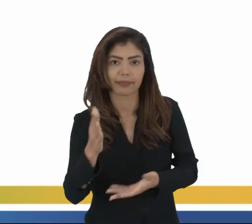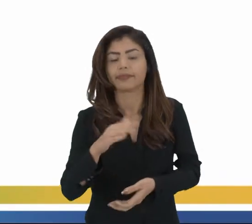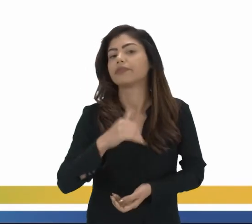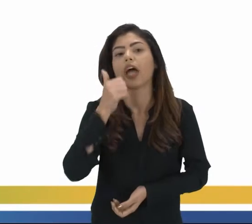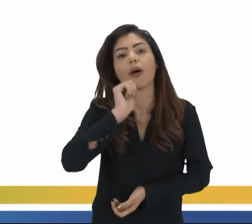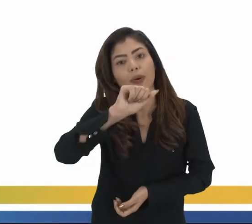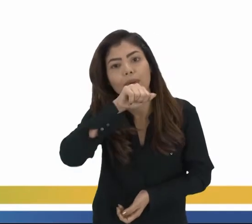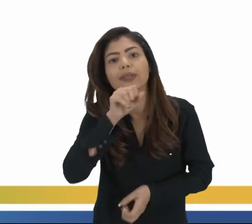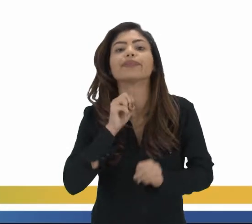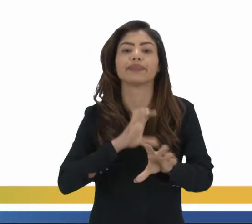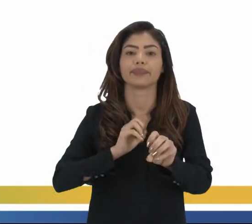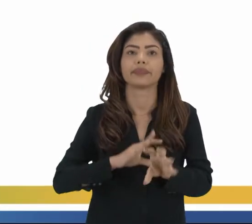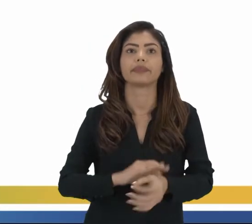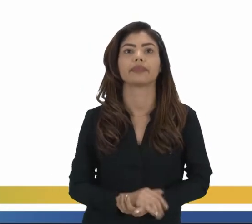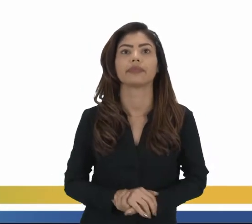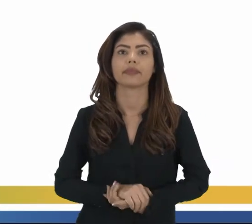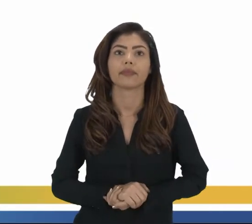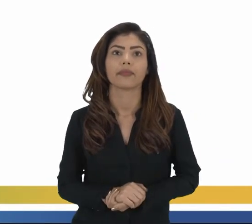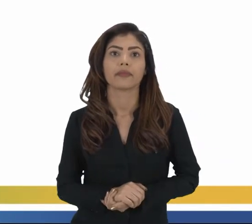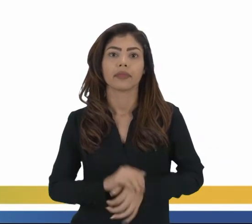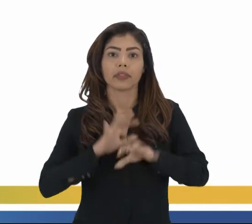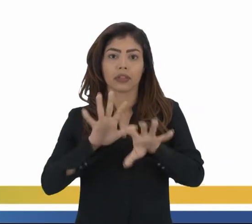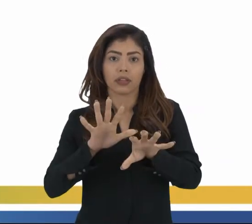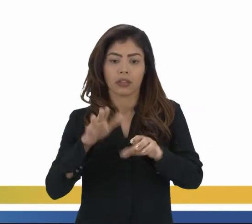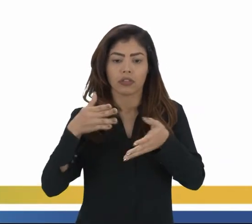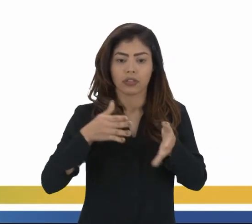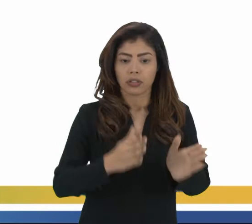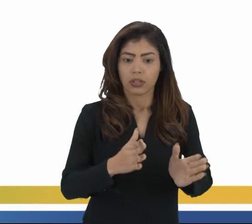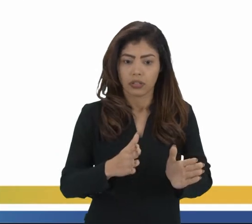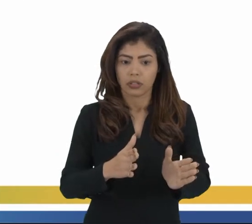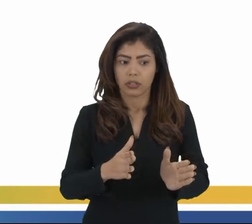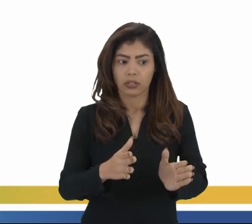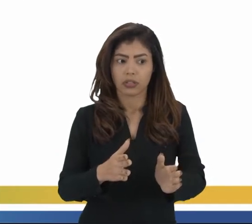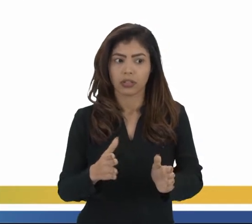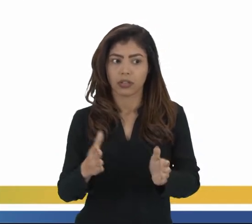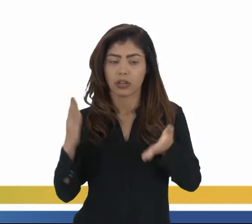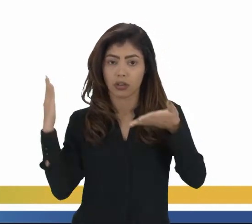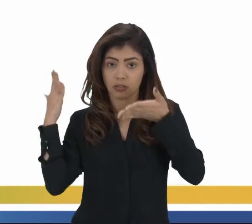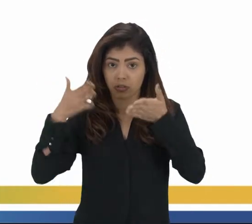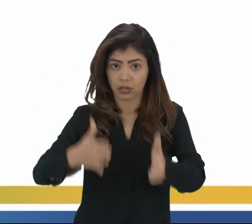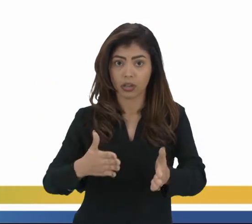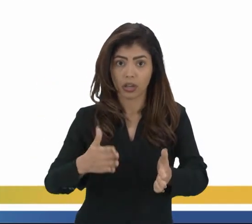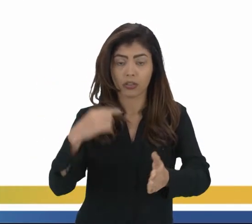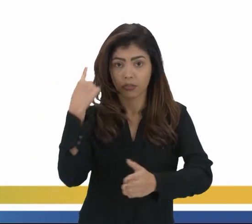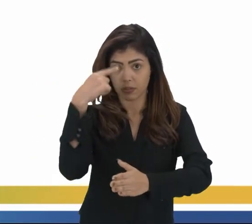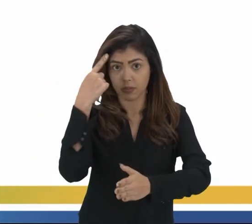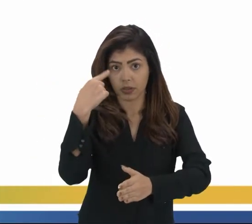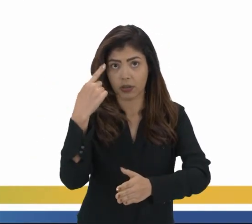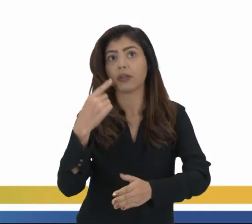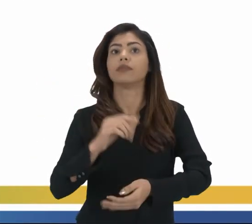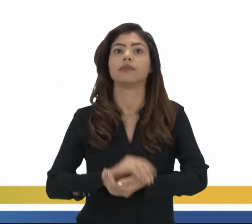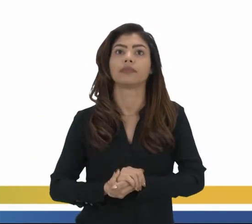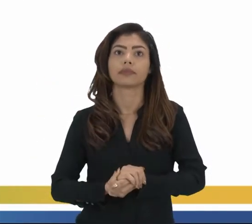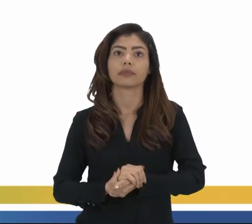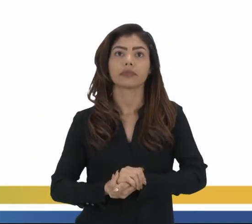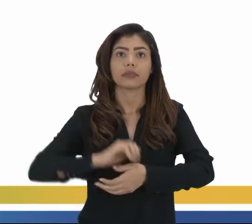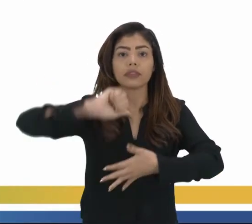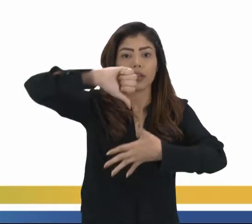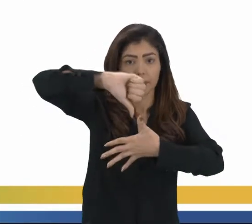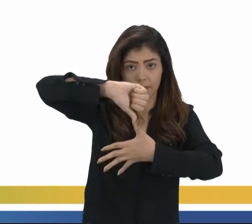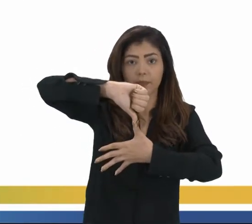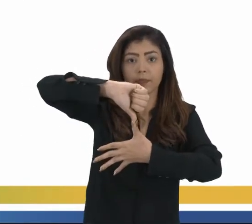mães. Esse momento de chegada dos espanhóis na região, na América do Sul,